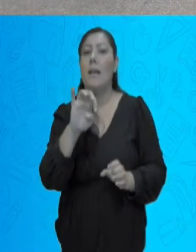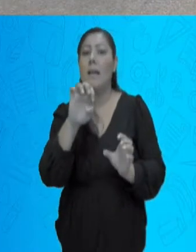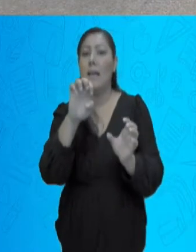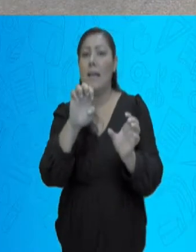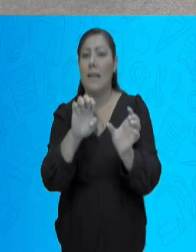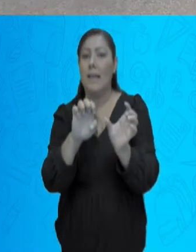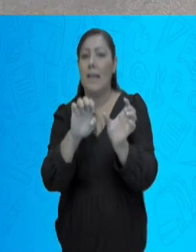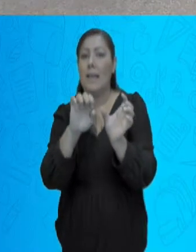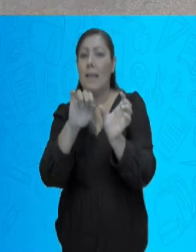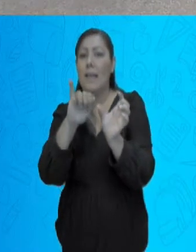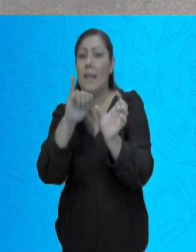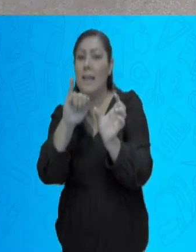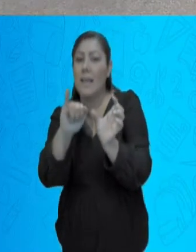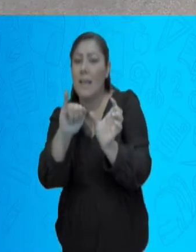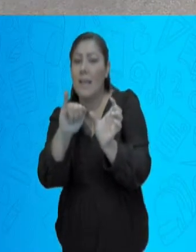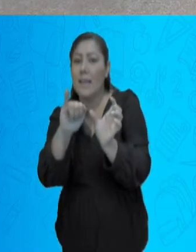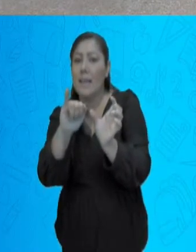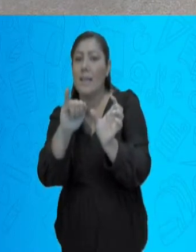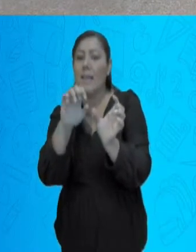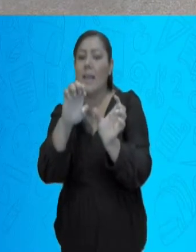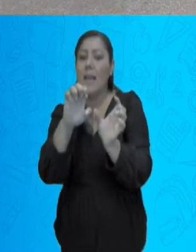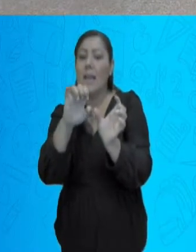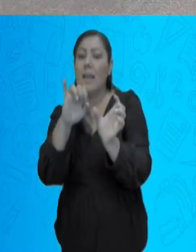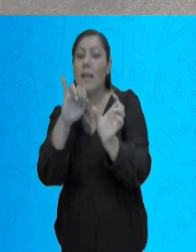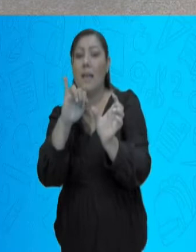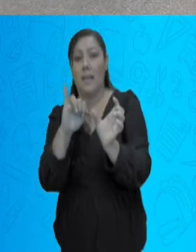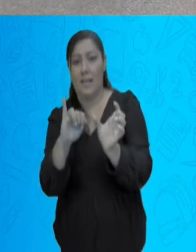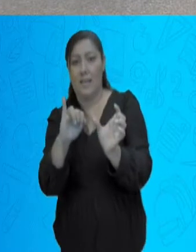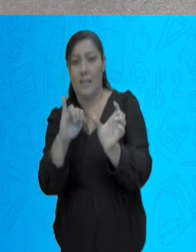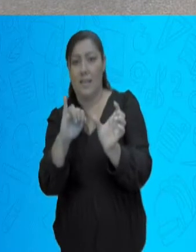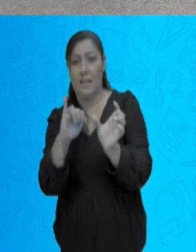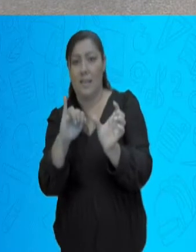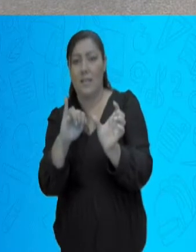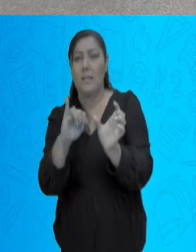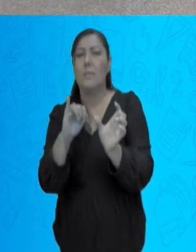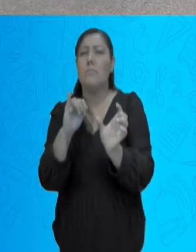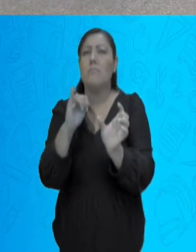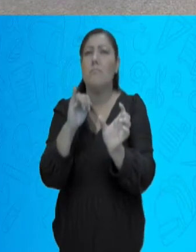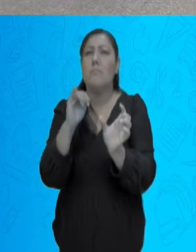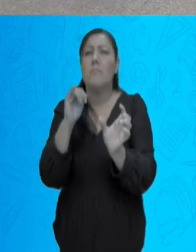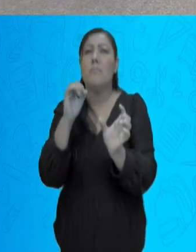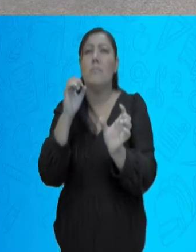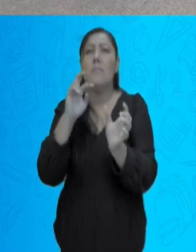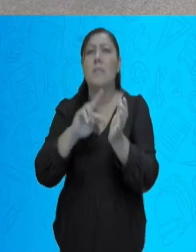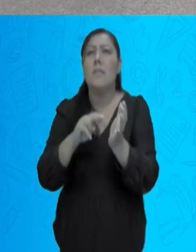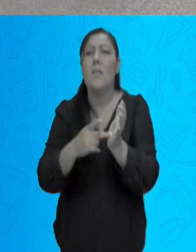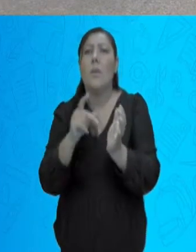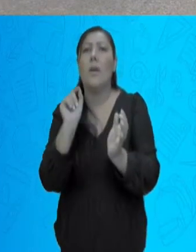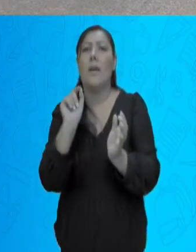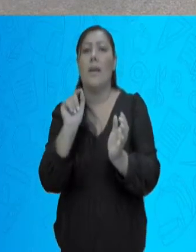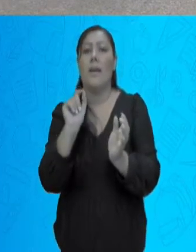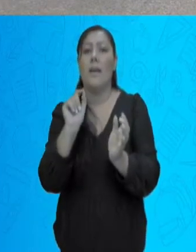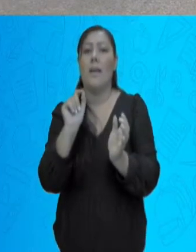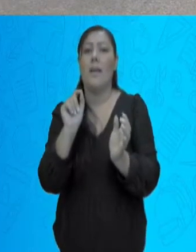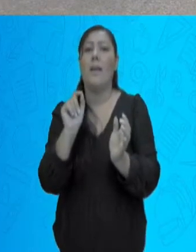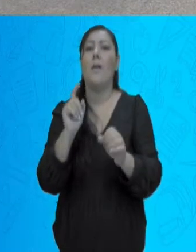cantei, trouxe aí, remetiu a ideia de um tempo, situou, que é o caso do tempo